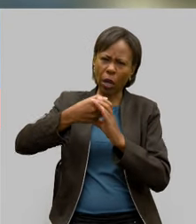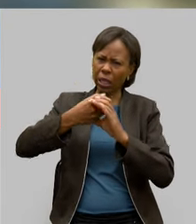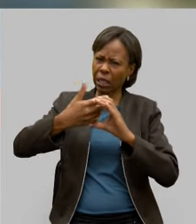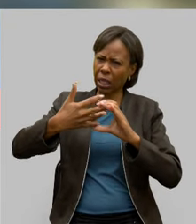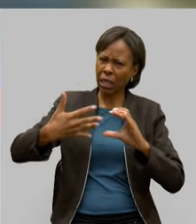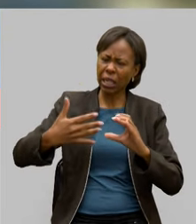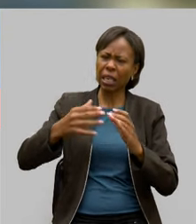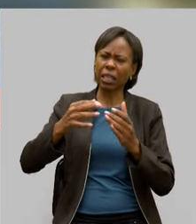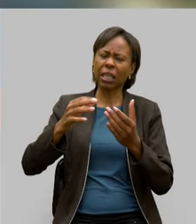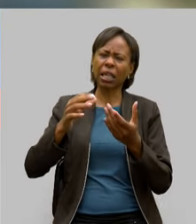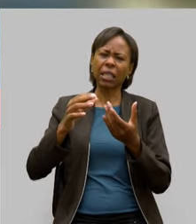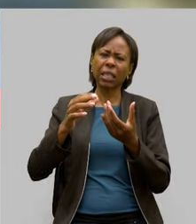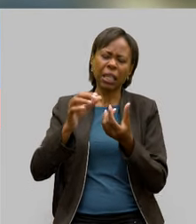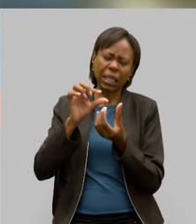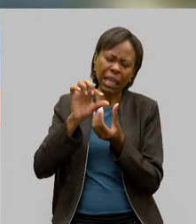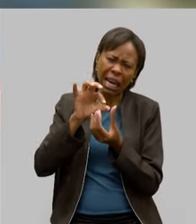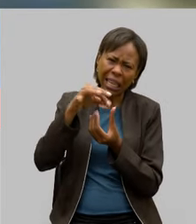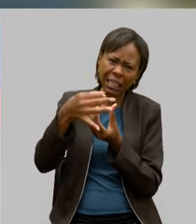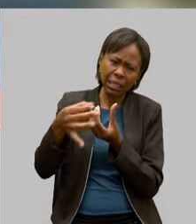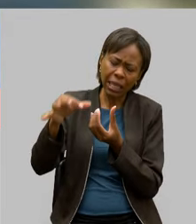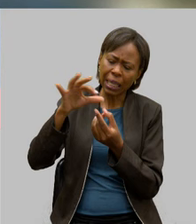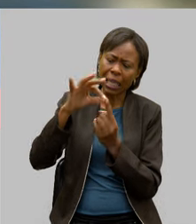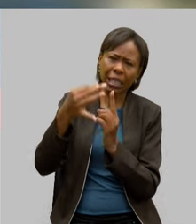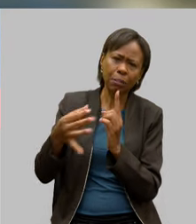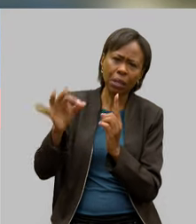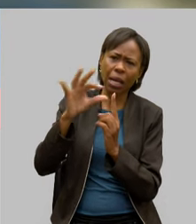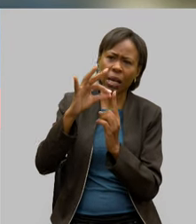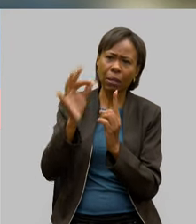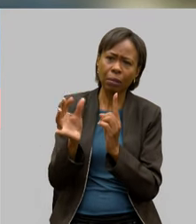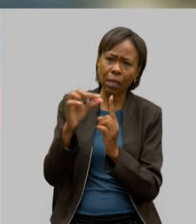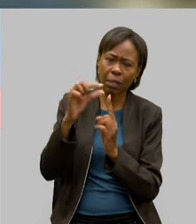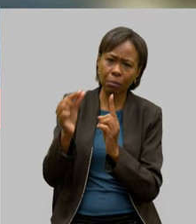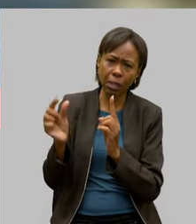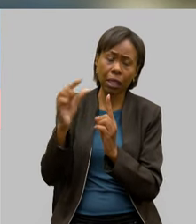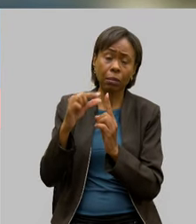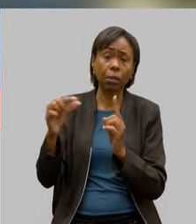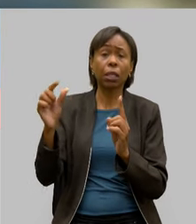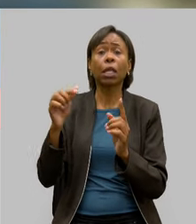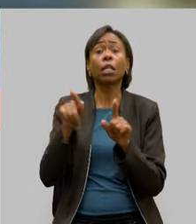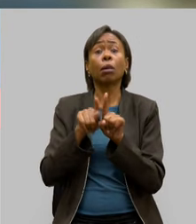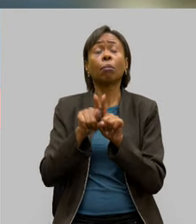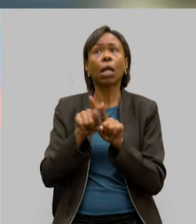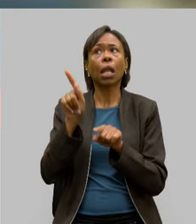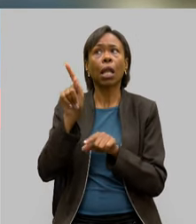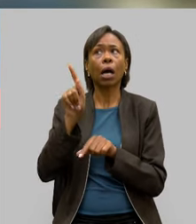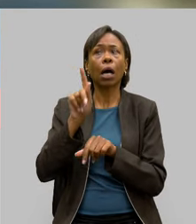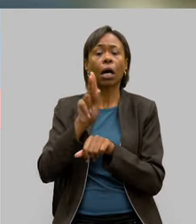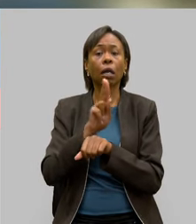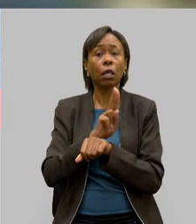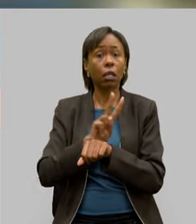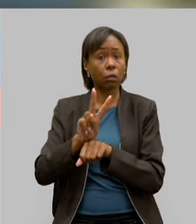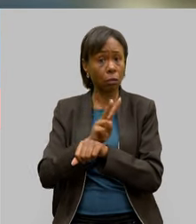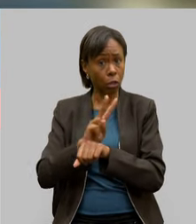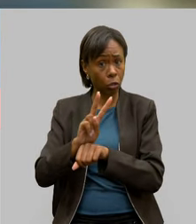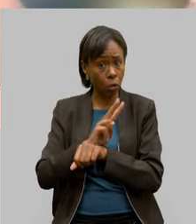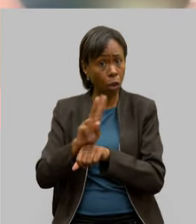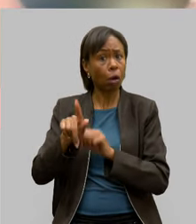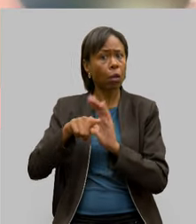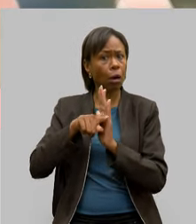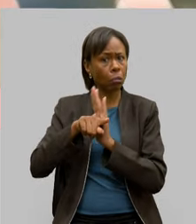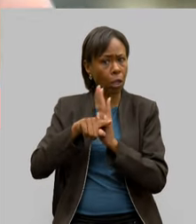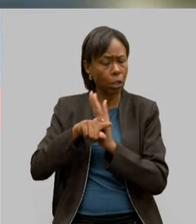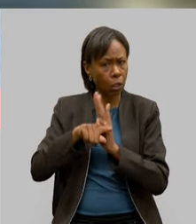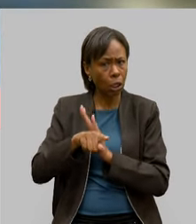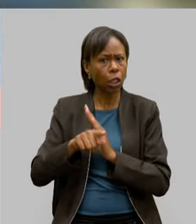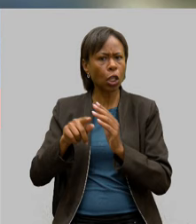plantas né também estamos vendo aí a pesquisa muito importante né de Viçosa como o professor Deli aí na questão de material